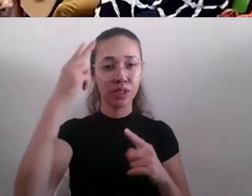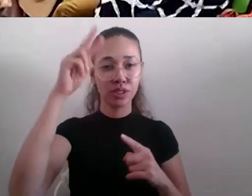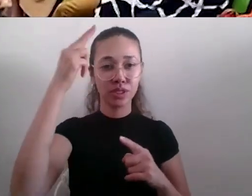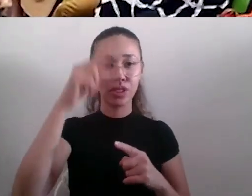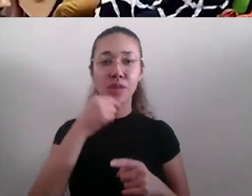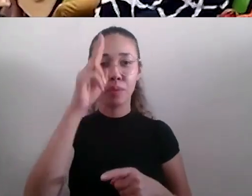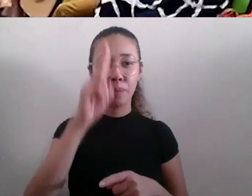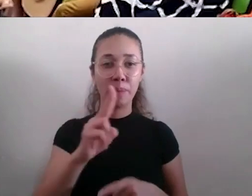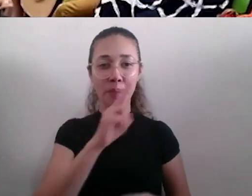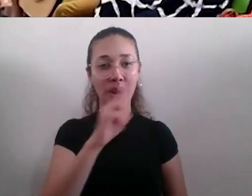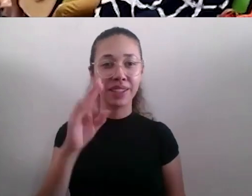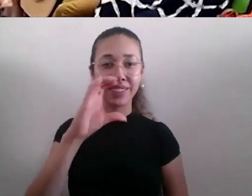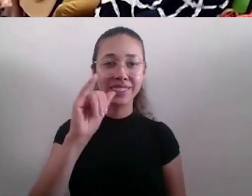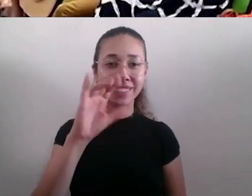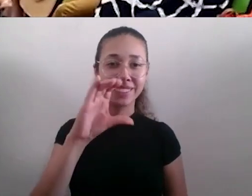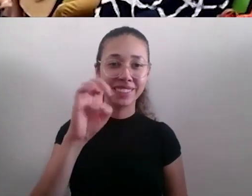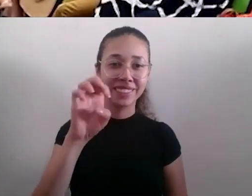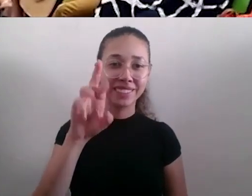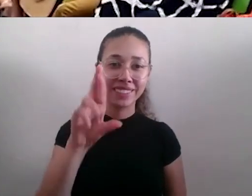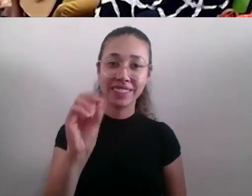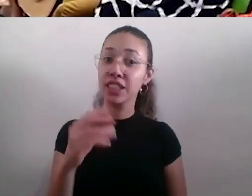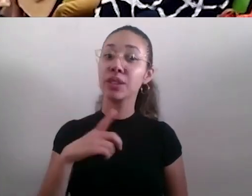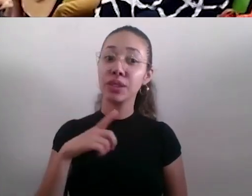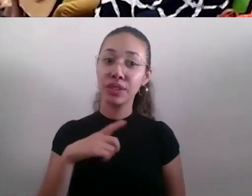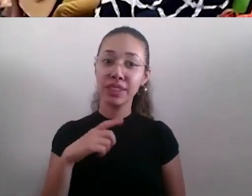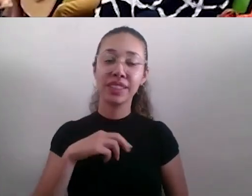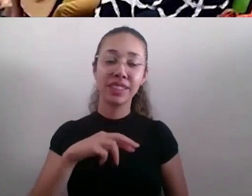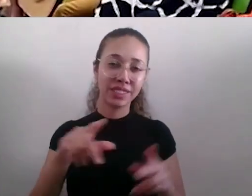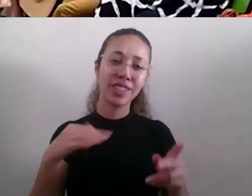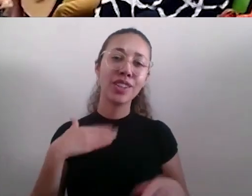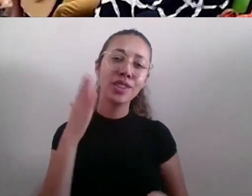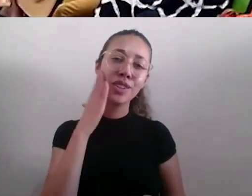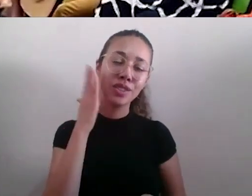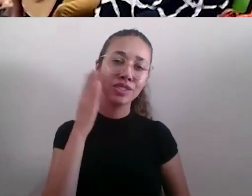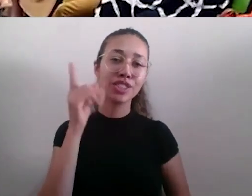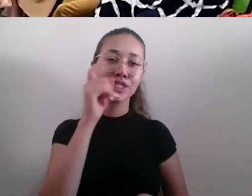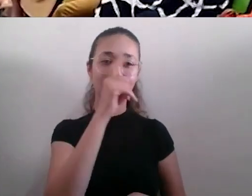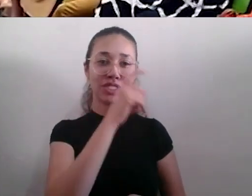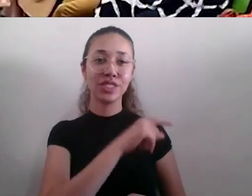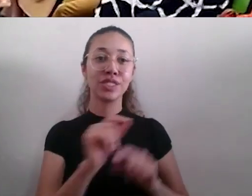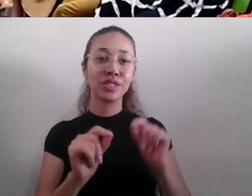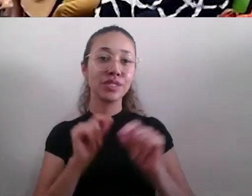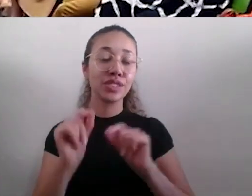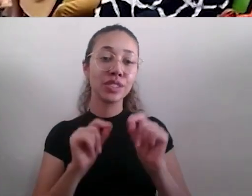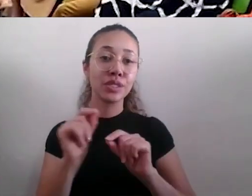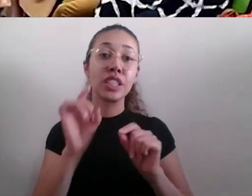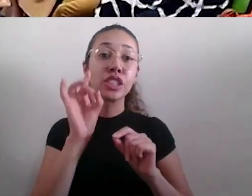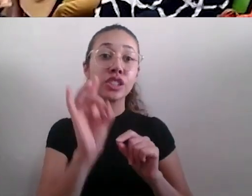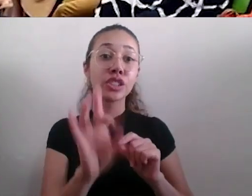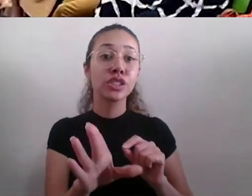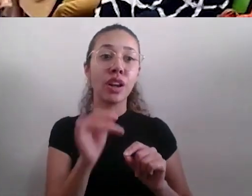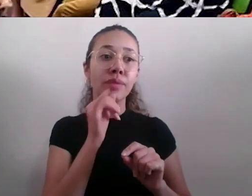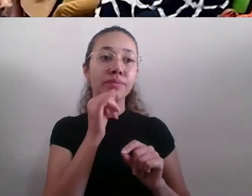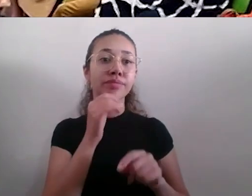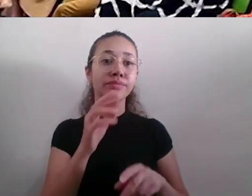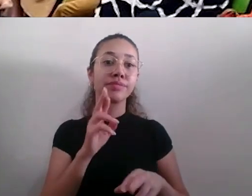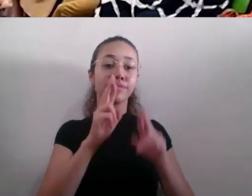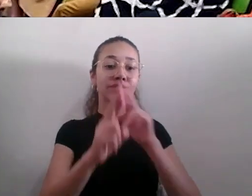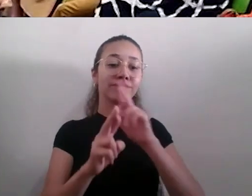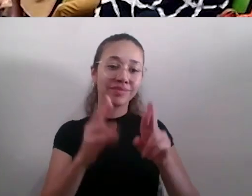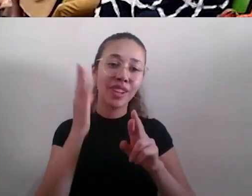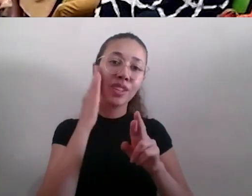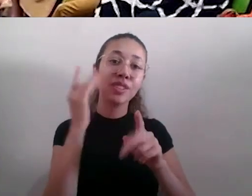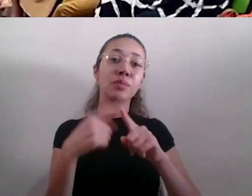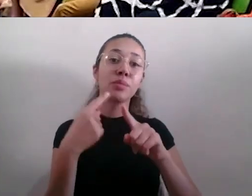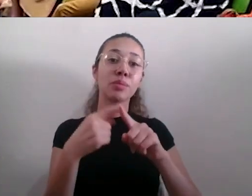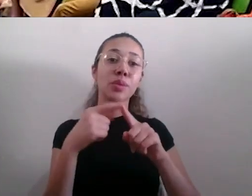bem. Então, eu sei que fica difícil ter... A gente só consegue fazer a resposta com dados, mas os dados não